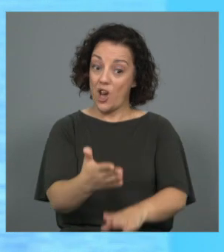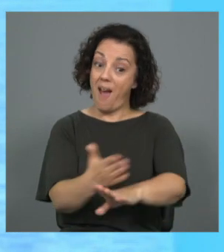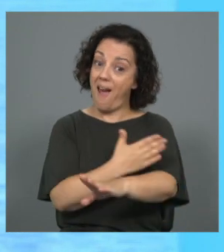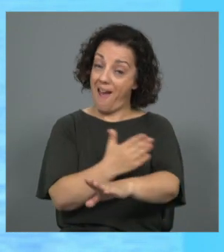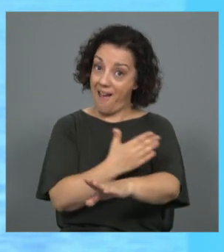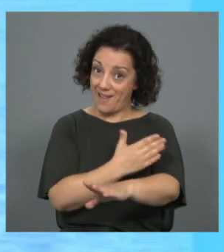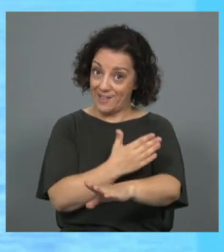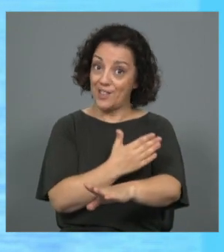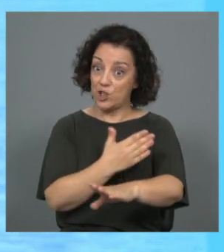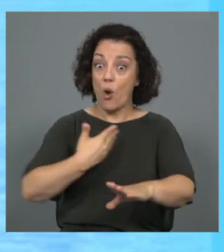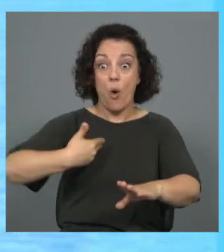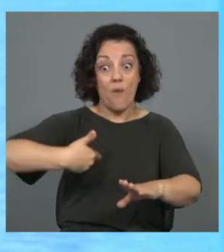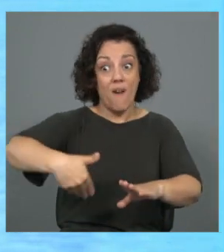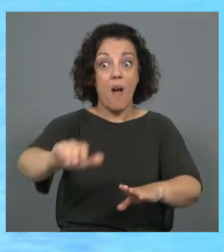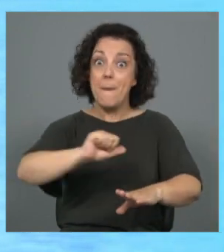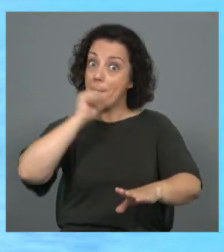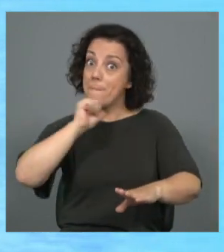quando acontecer, acrediteis.